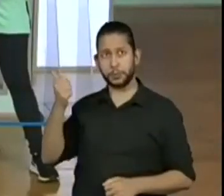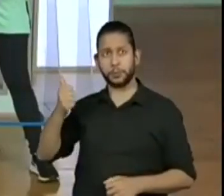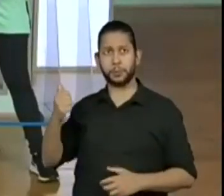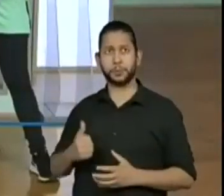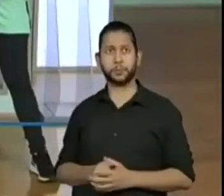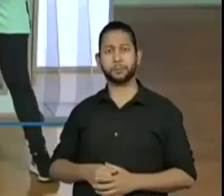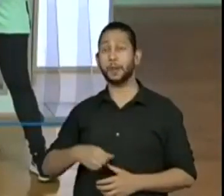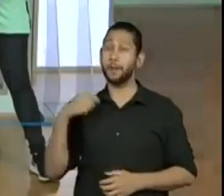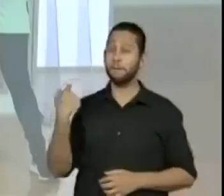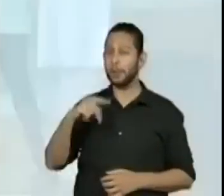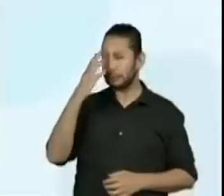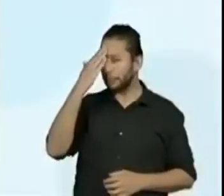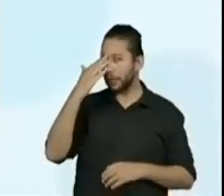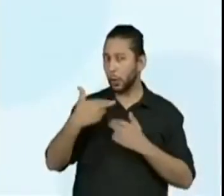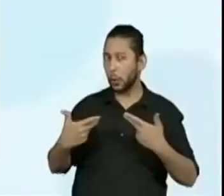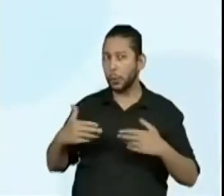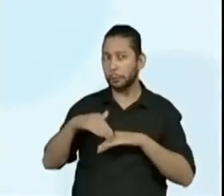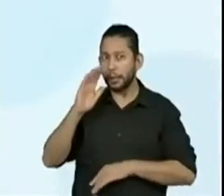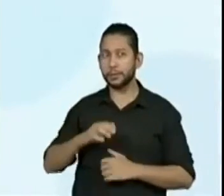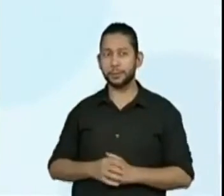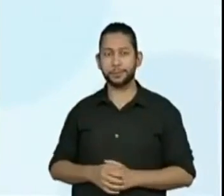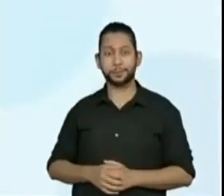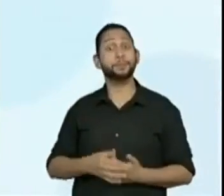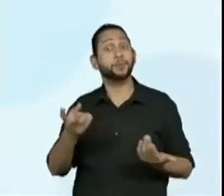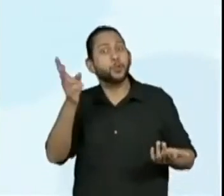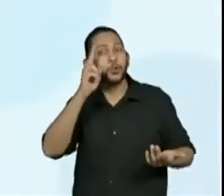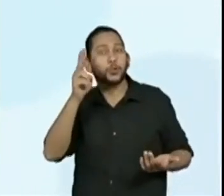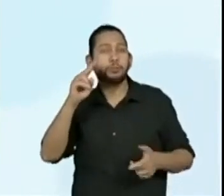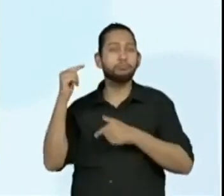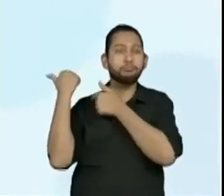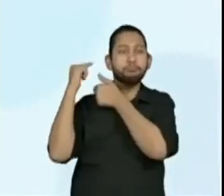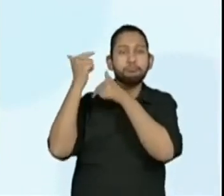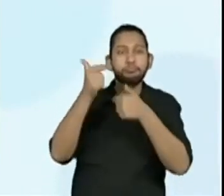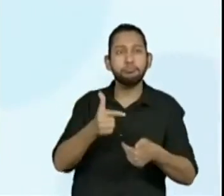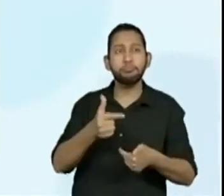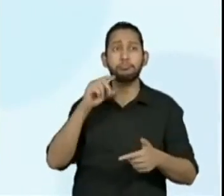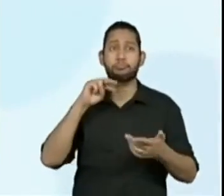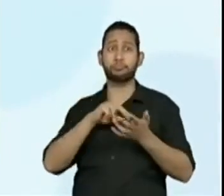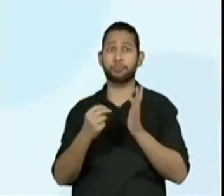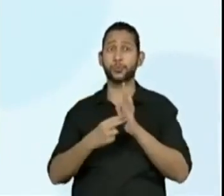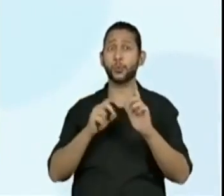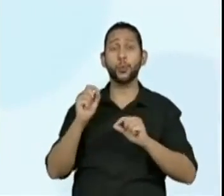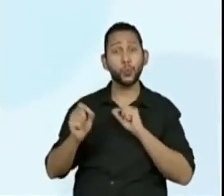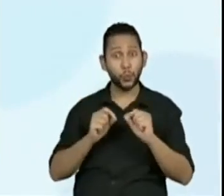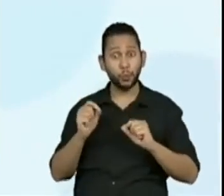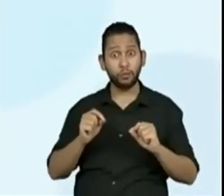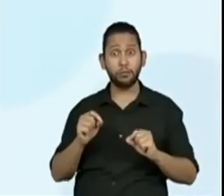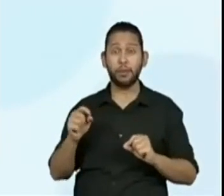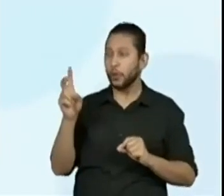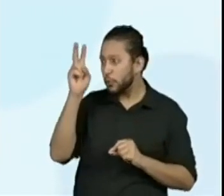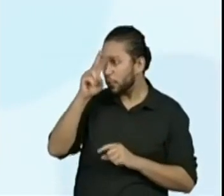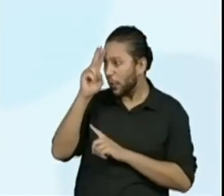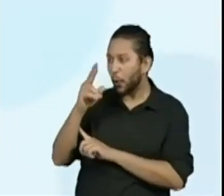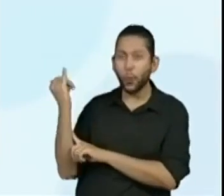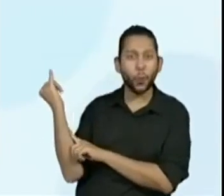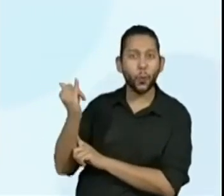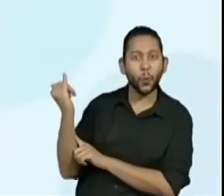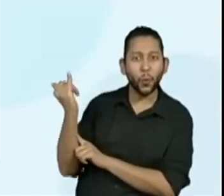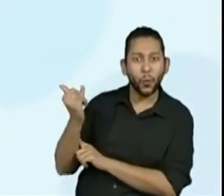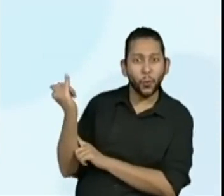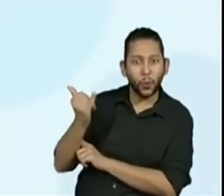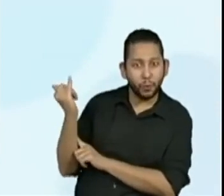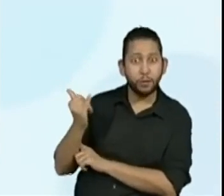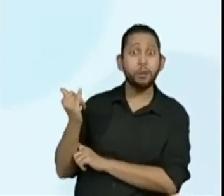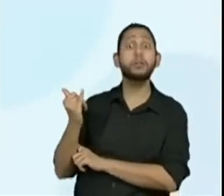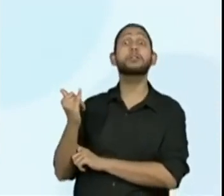Para saber mais, os contos tradicionais são histórias da tradição oral, também chamados